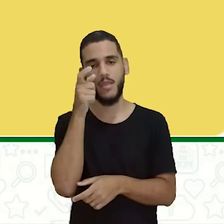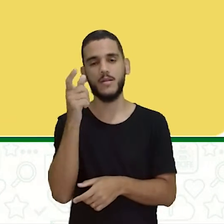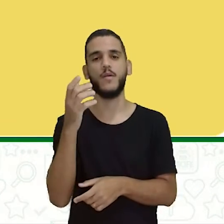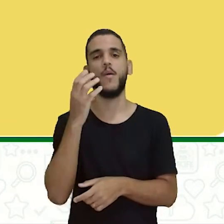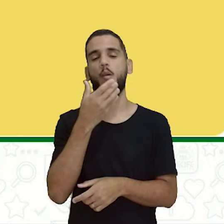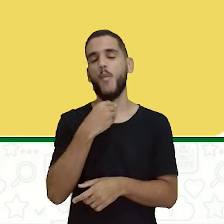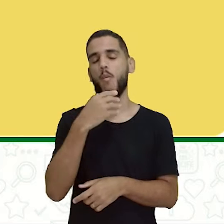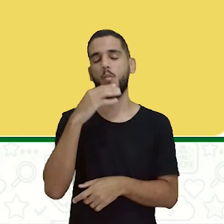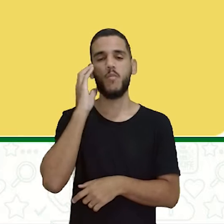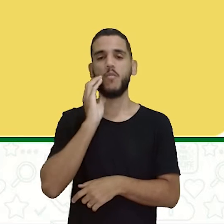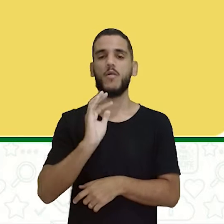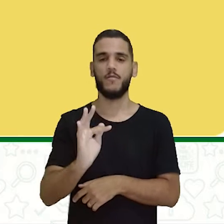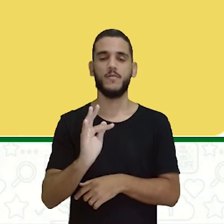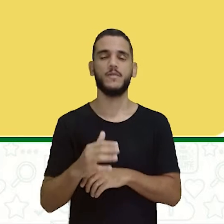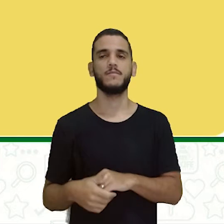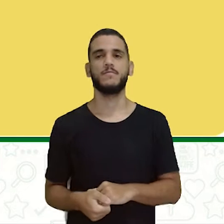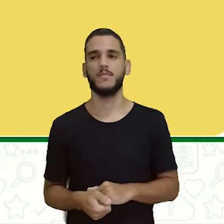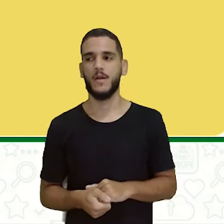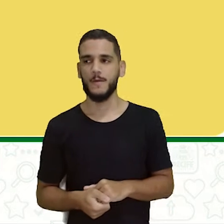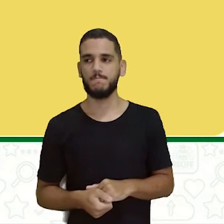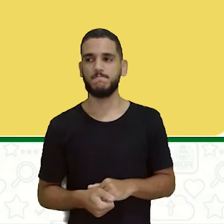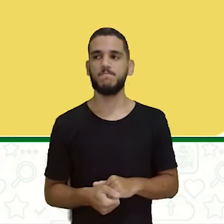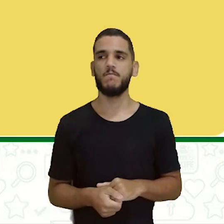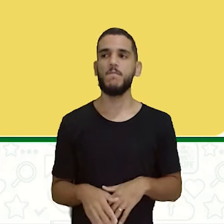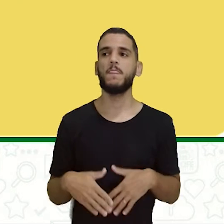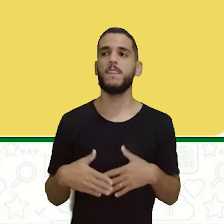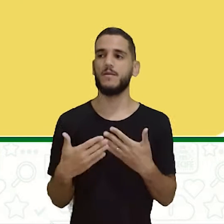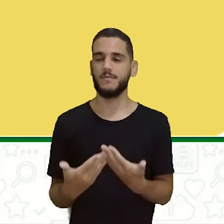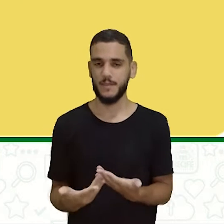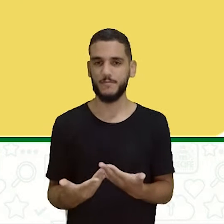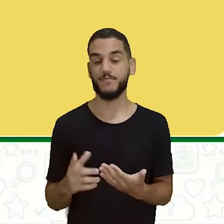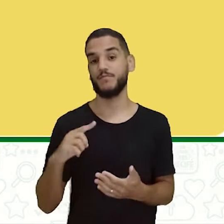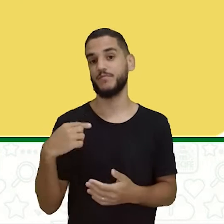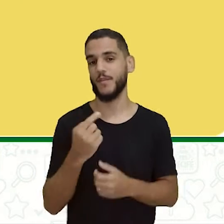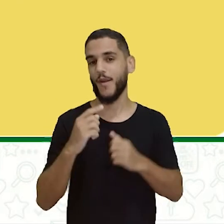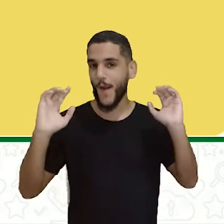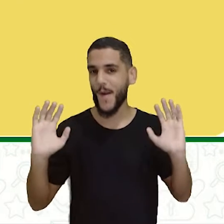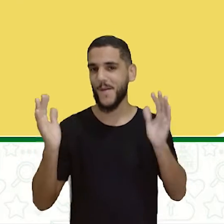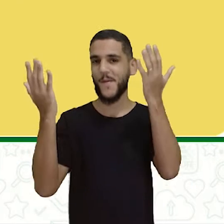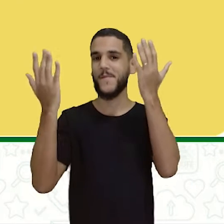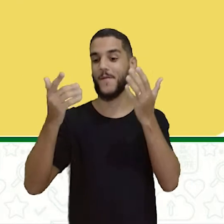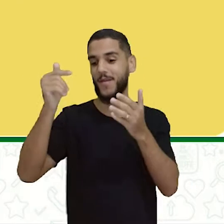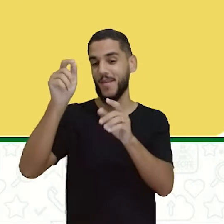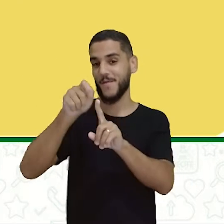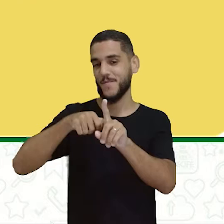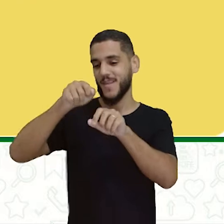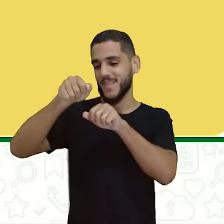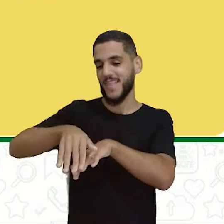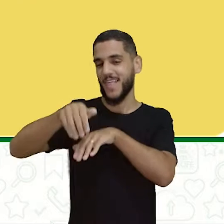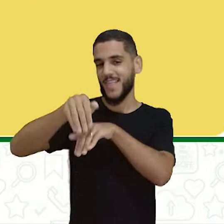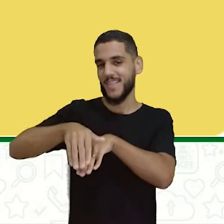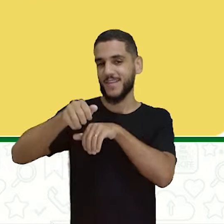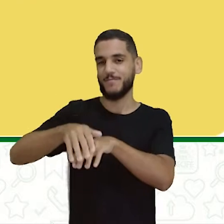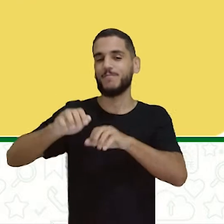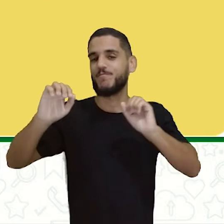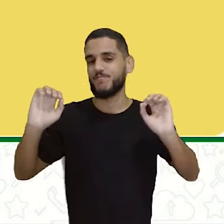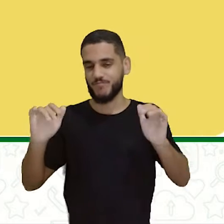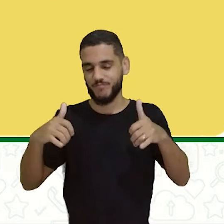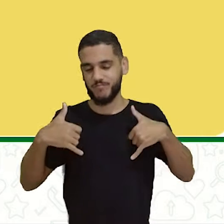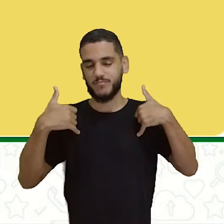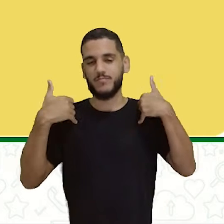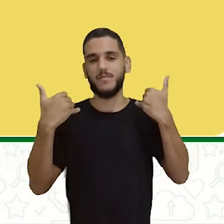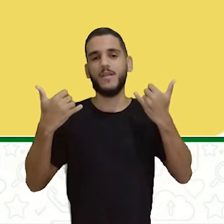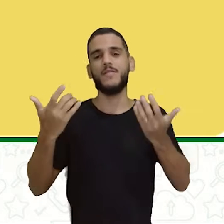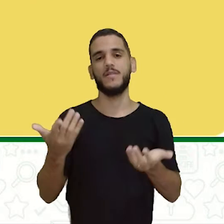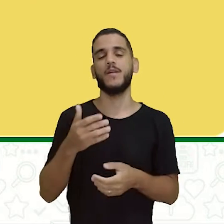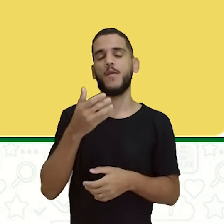Paulo Freire, né? Afinal de contas, estamos comemorando agora em setembro o aniversário, né,